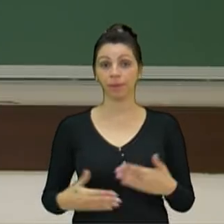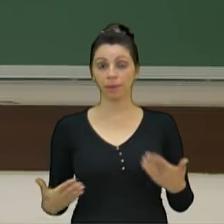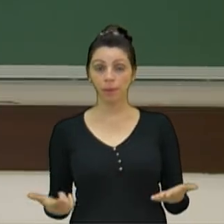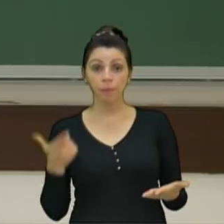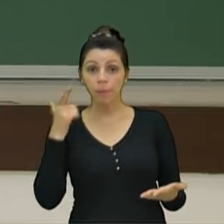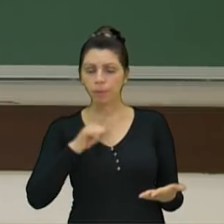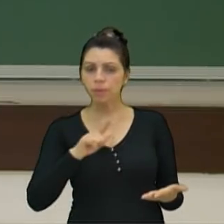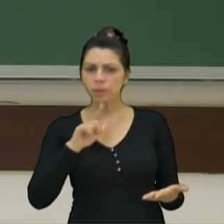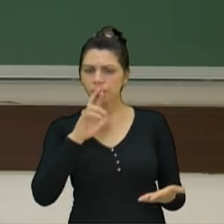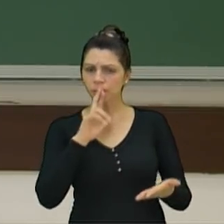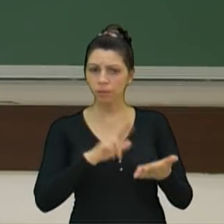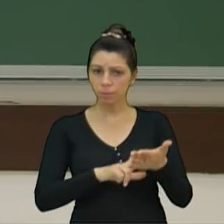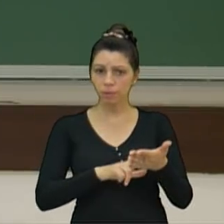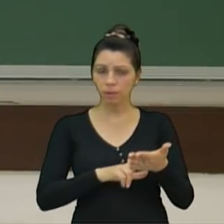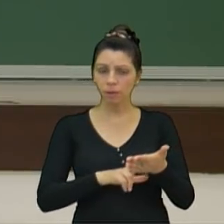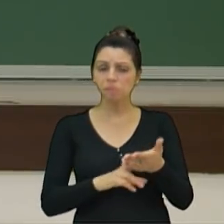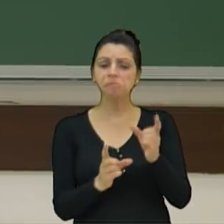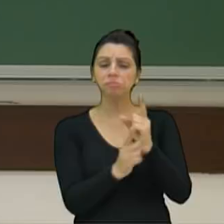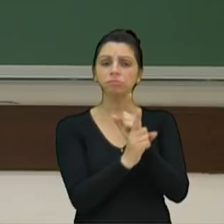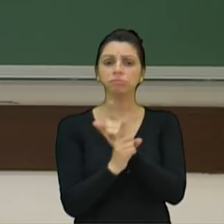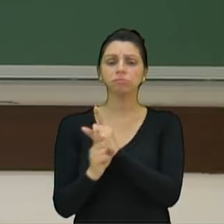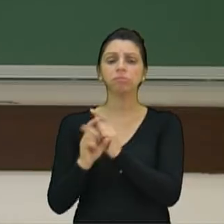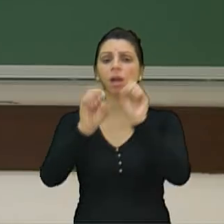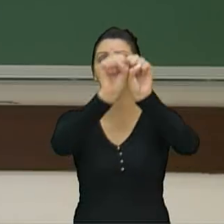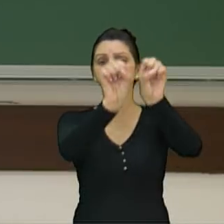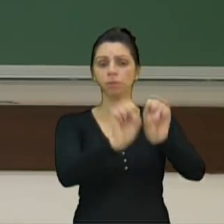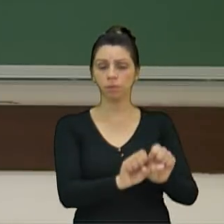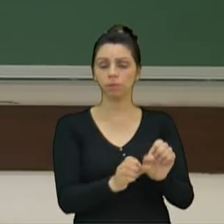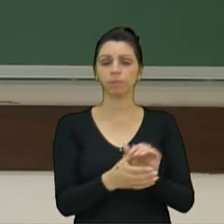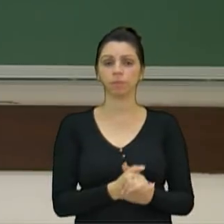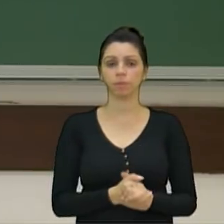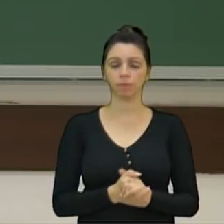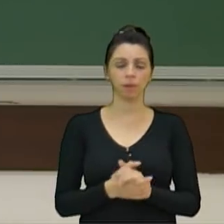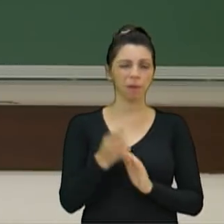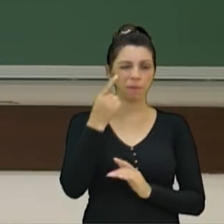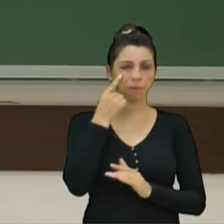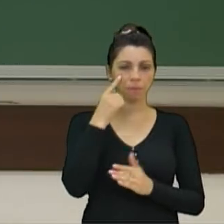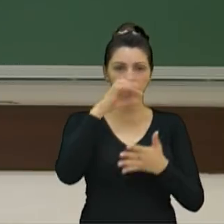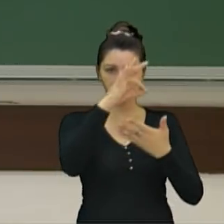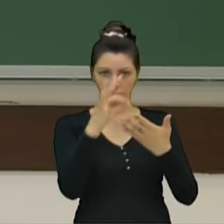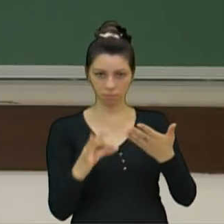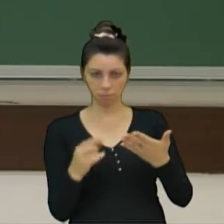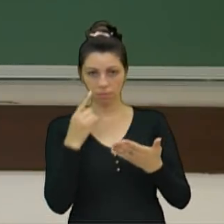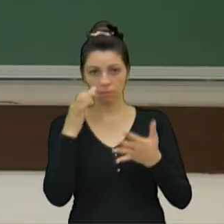então conseguiu identificar essas estruturas? Vamos ver se você fez certo.